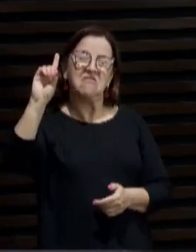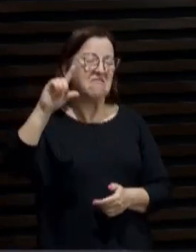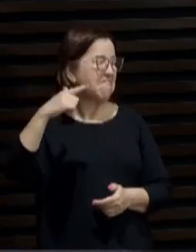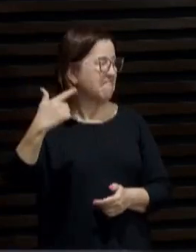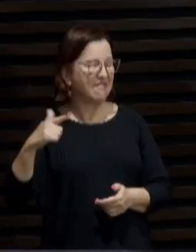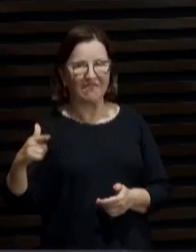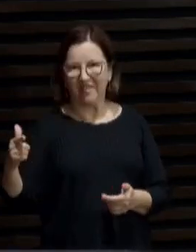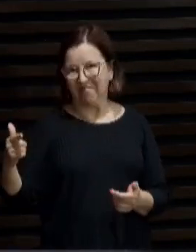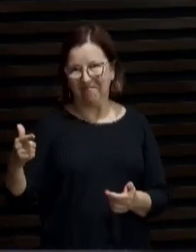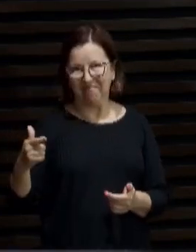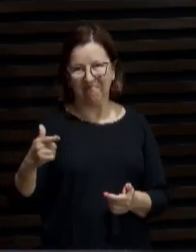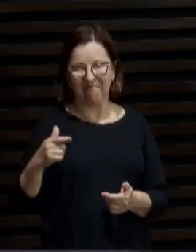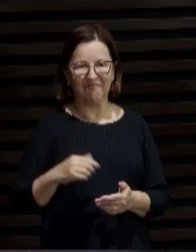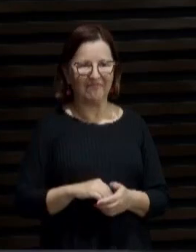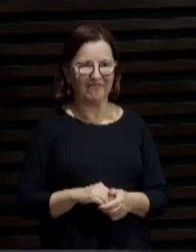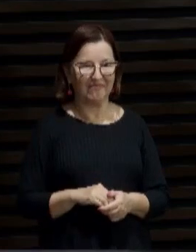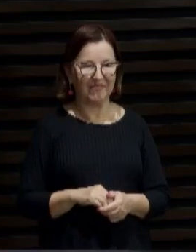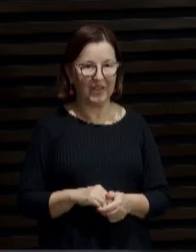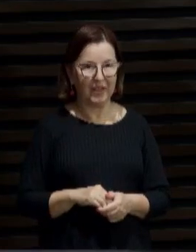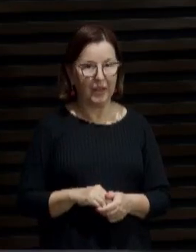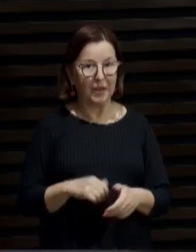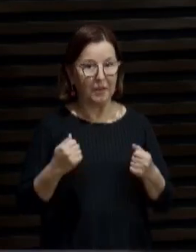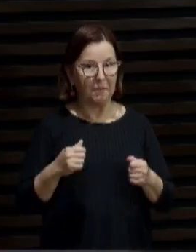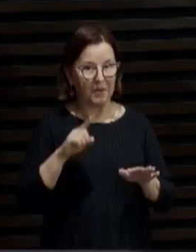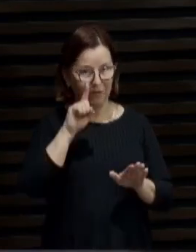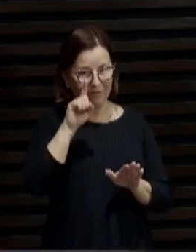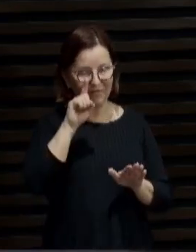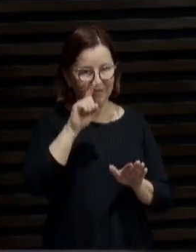absorva o que ele está dizendo com critério, com cuidado.